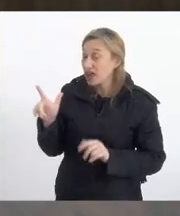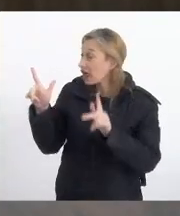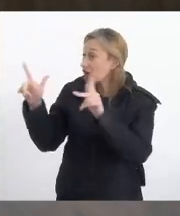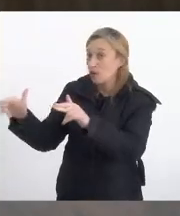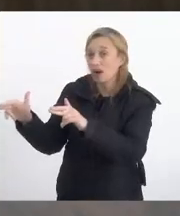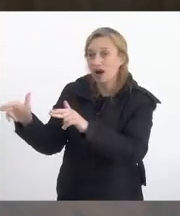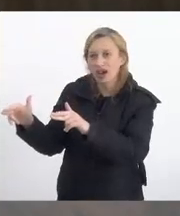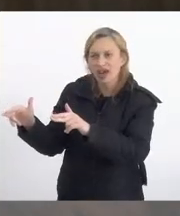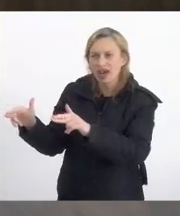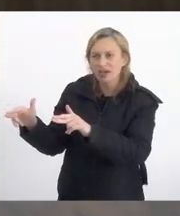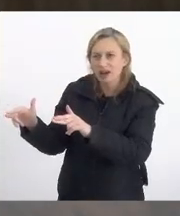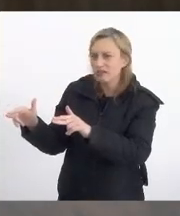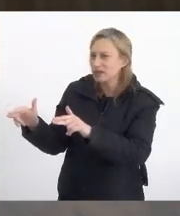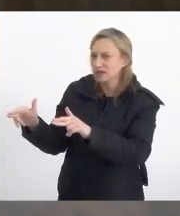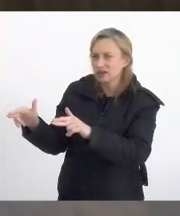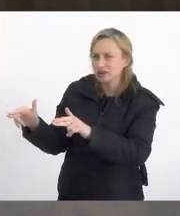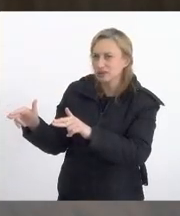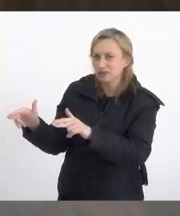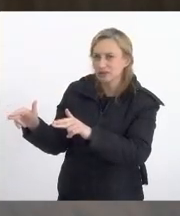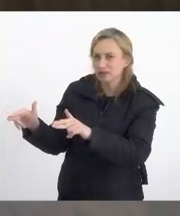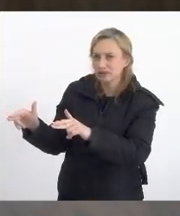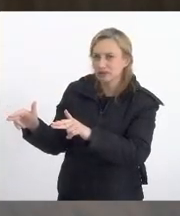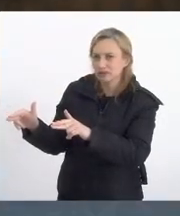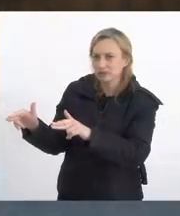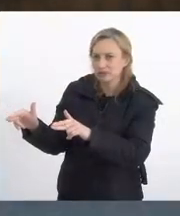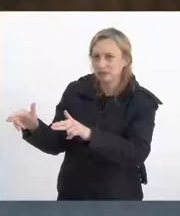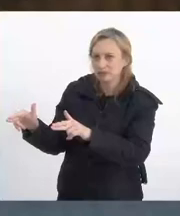dessas mulheres é o mesmo.